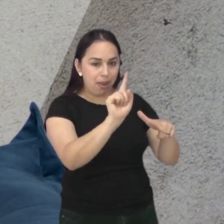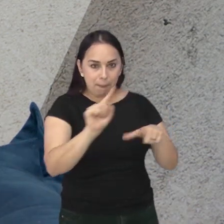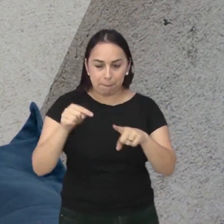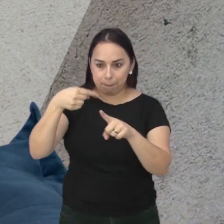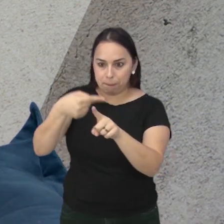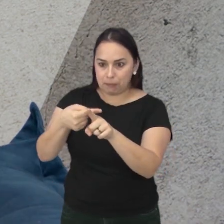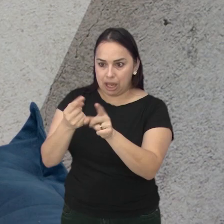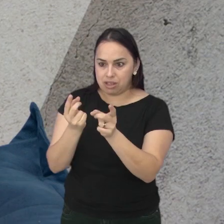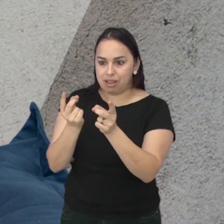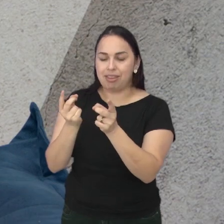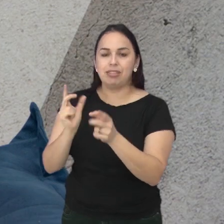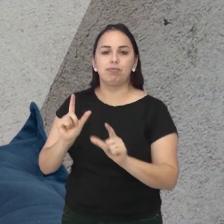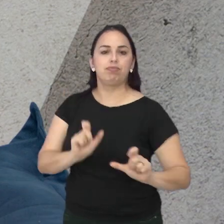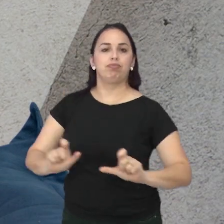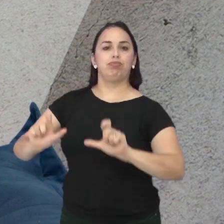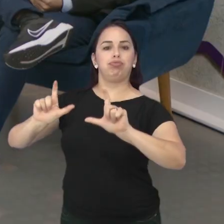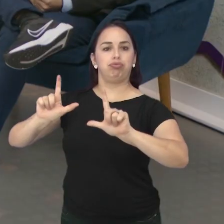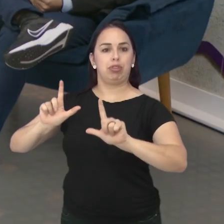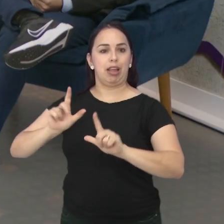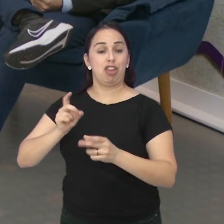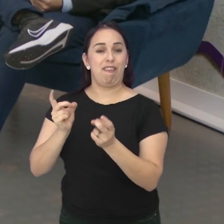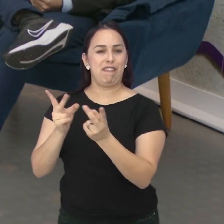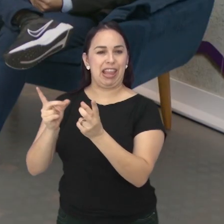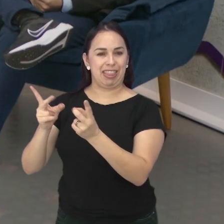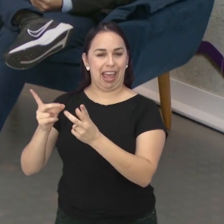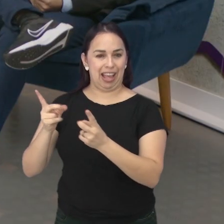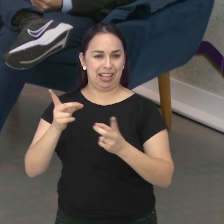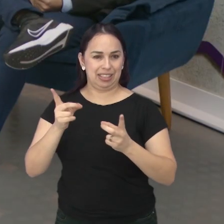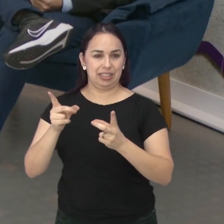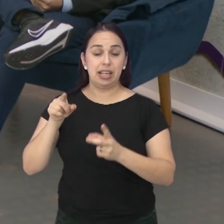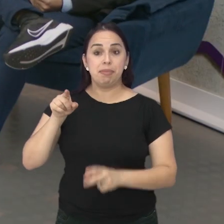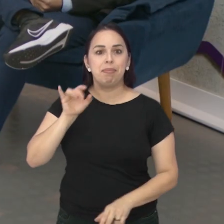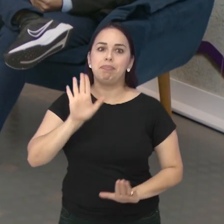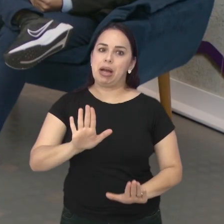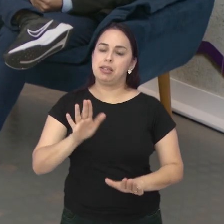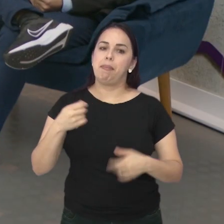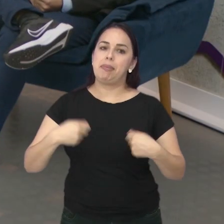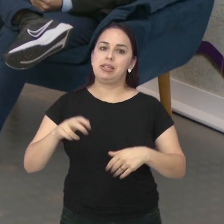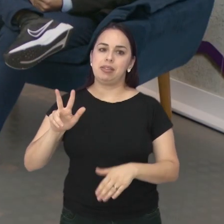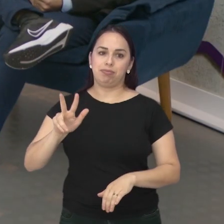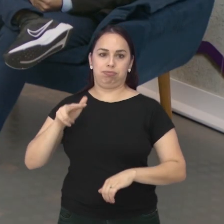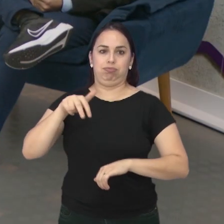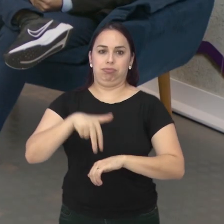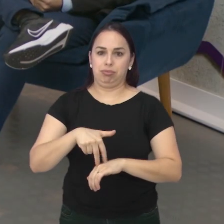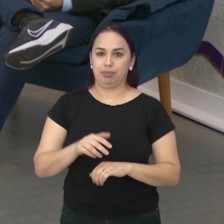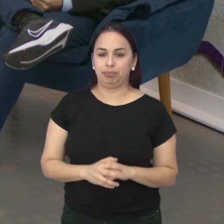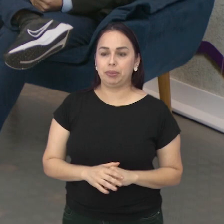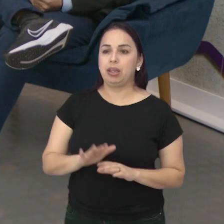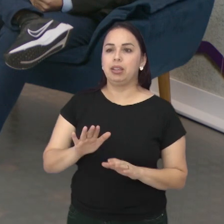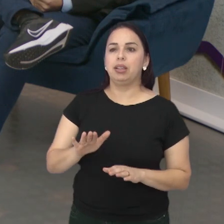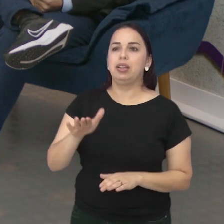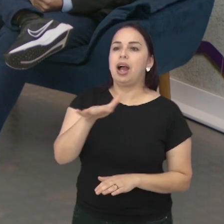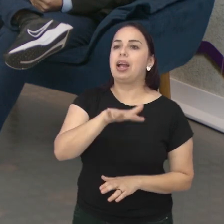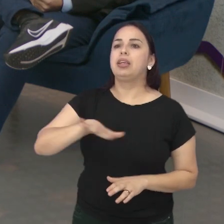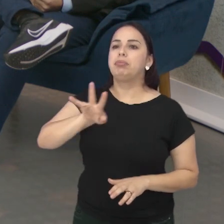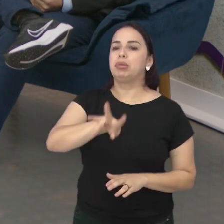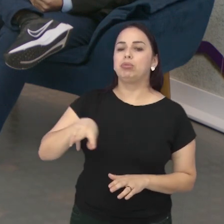trabalho ali dentro da emissora. Se ele se destacar. Se ele se destacar. E aqui para a nossa